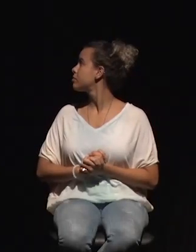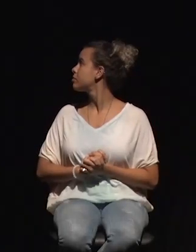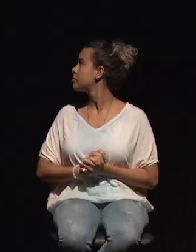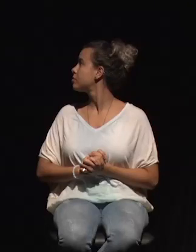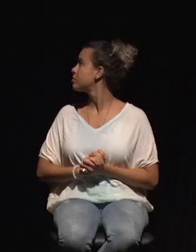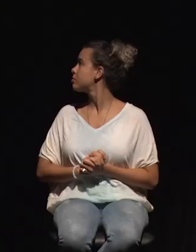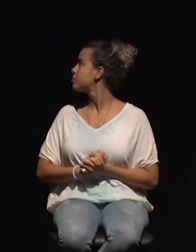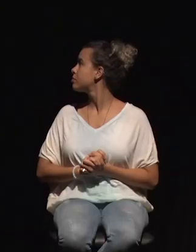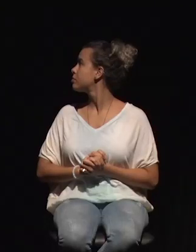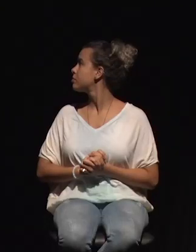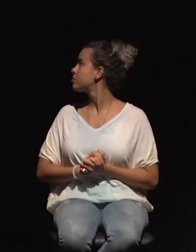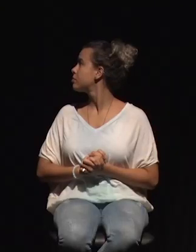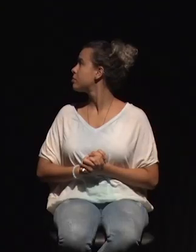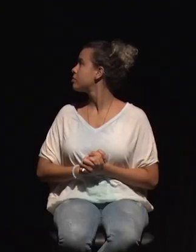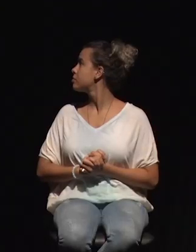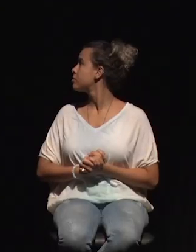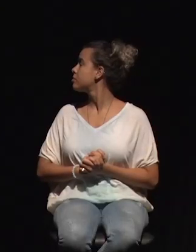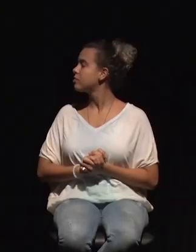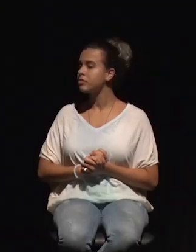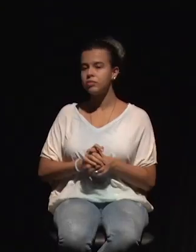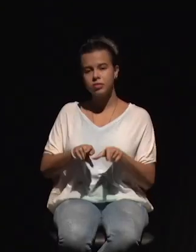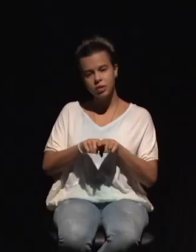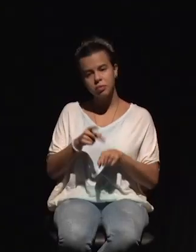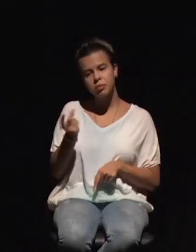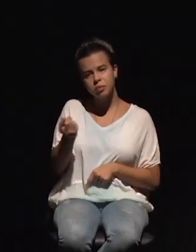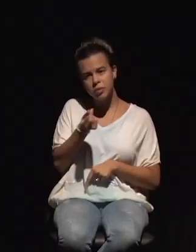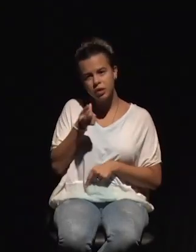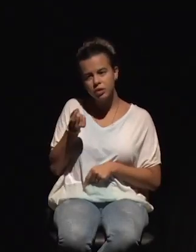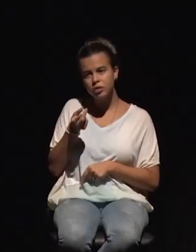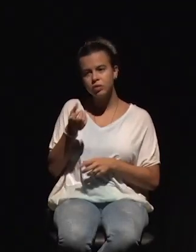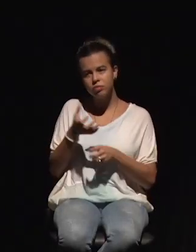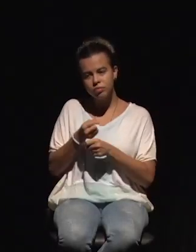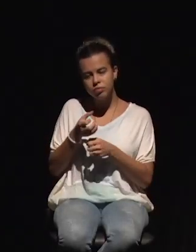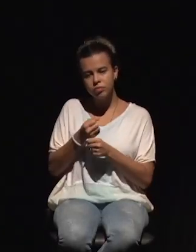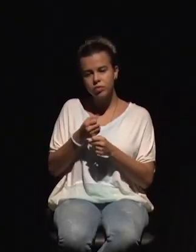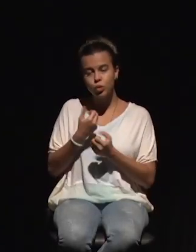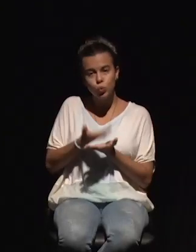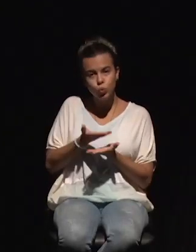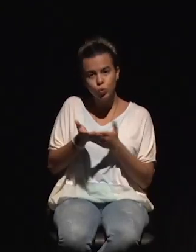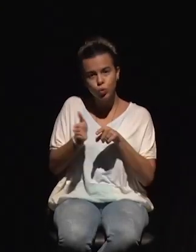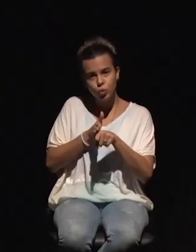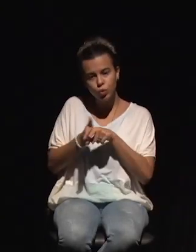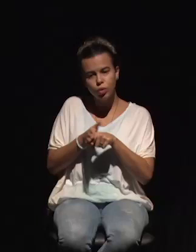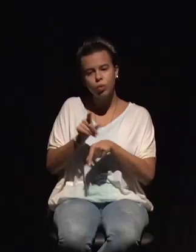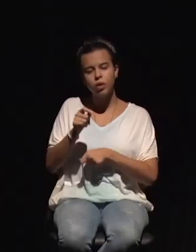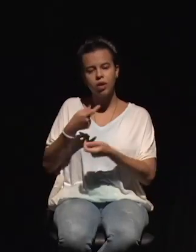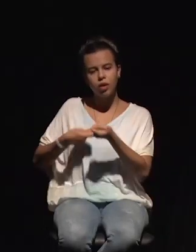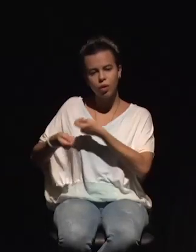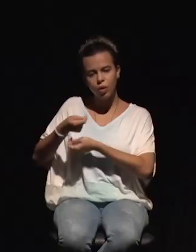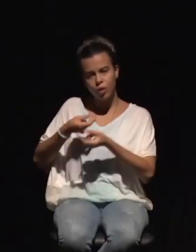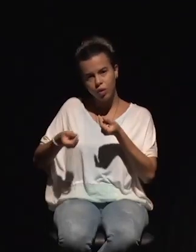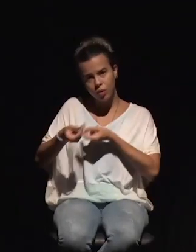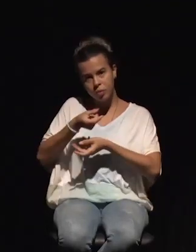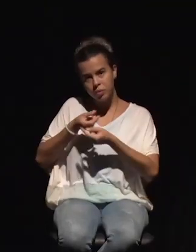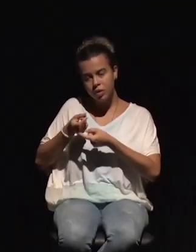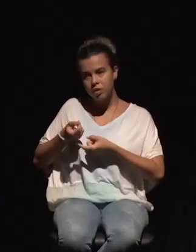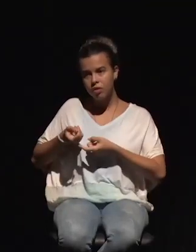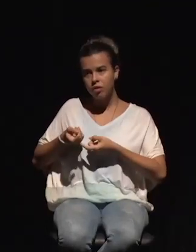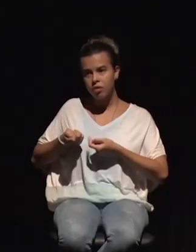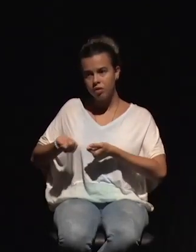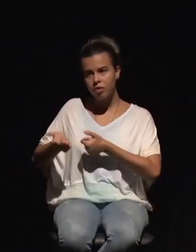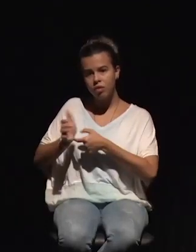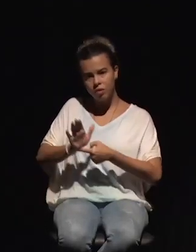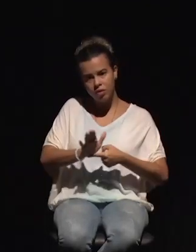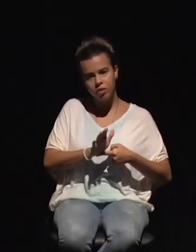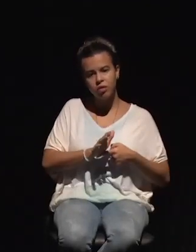preços é que a gente é estudou um pouco de economia solidária para definir a aos nossos